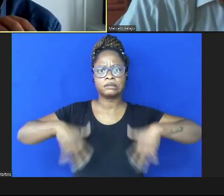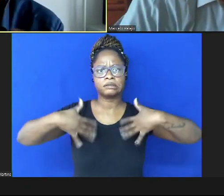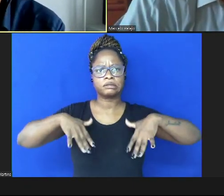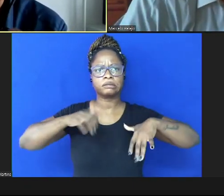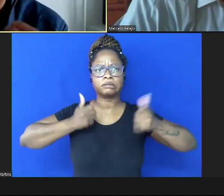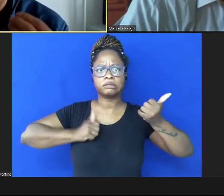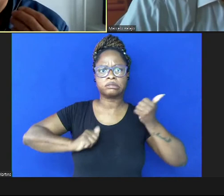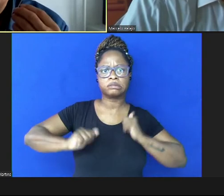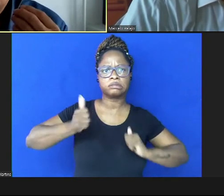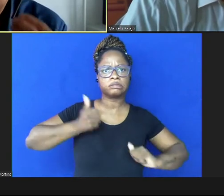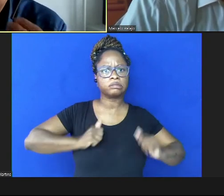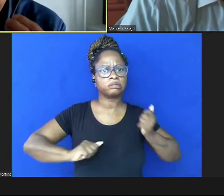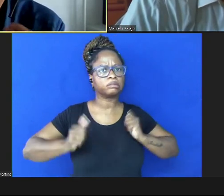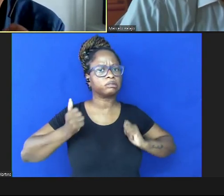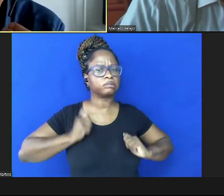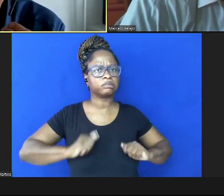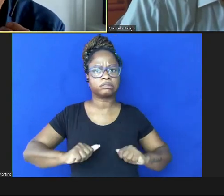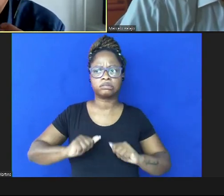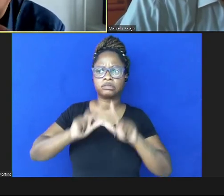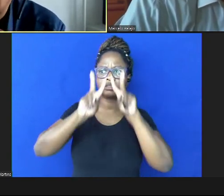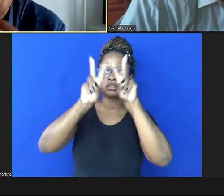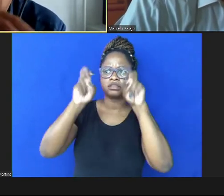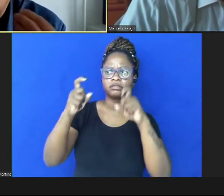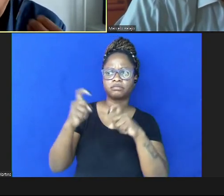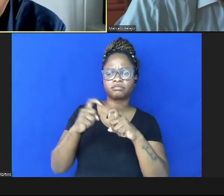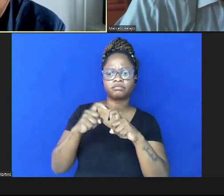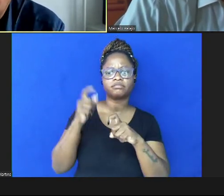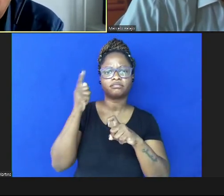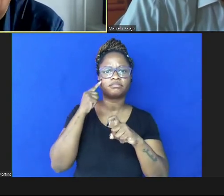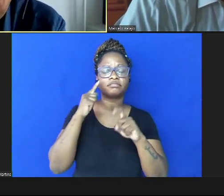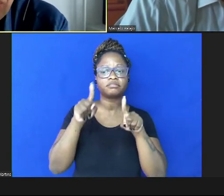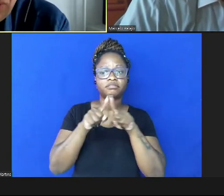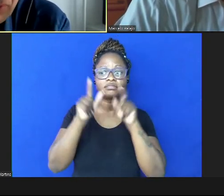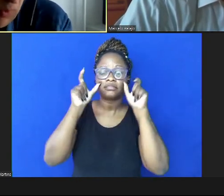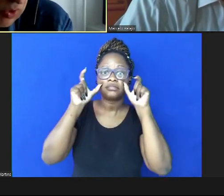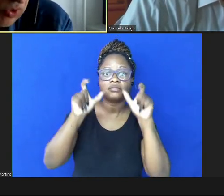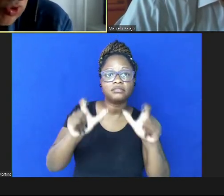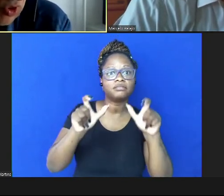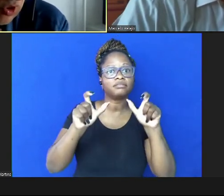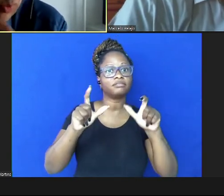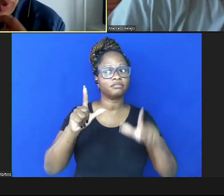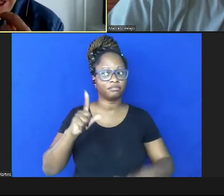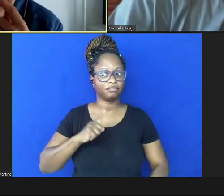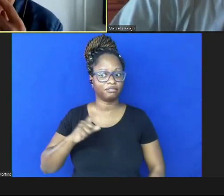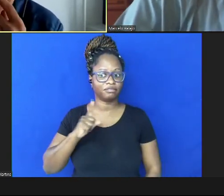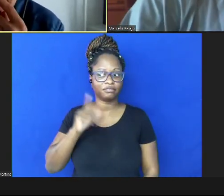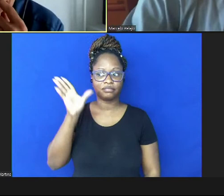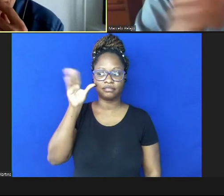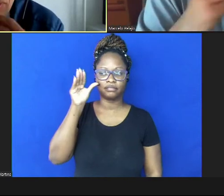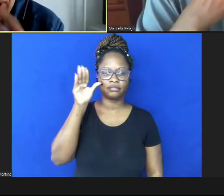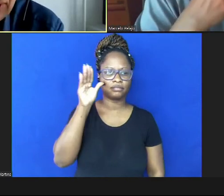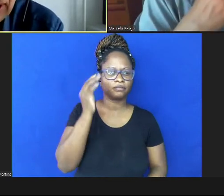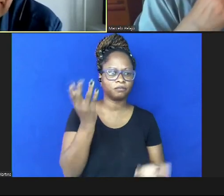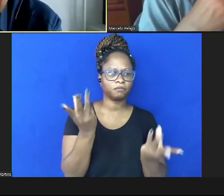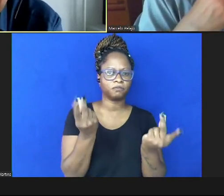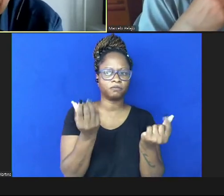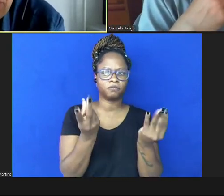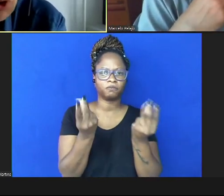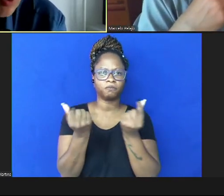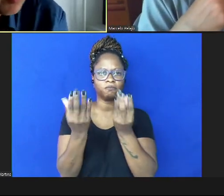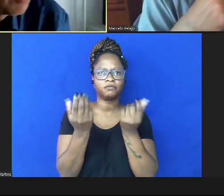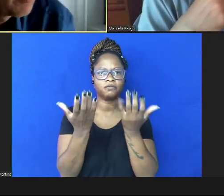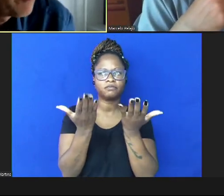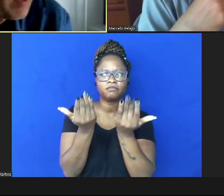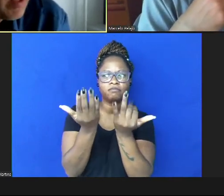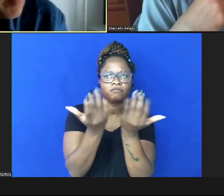assuntos médicos, estão interessadas no corpo humano, elas querem saber mais, elas querem